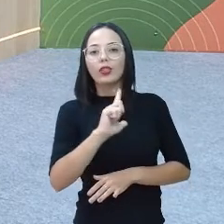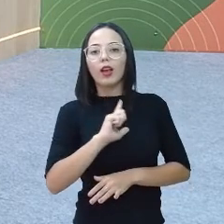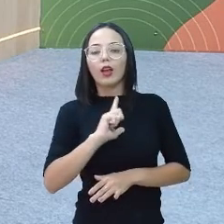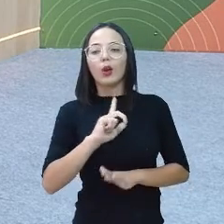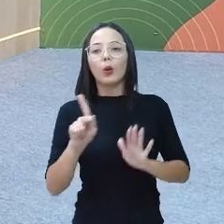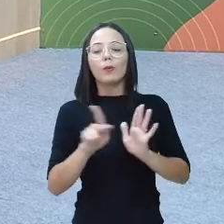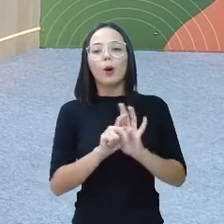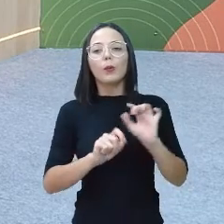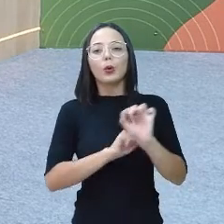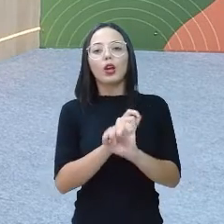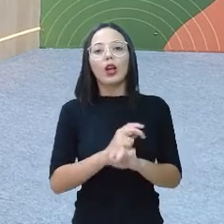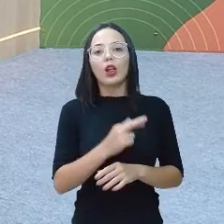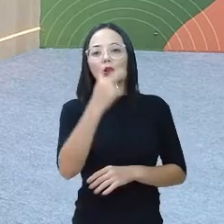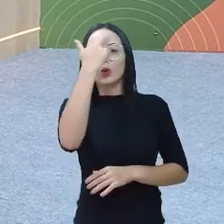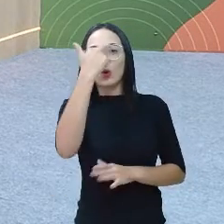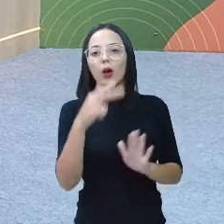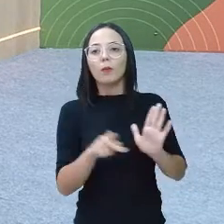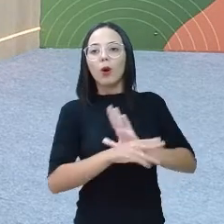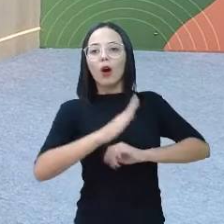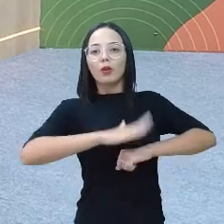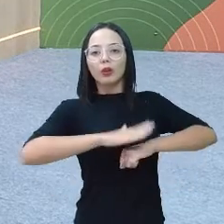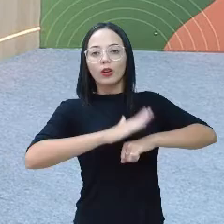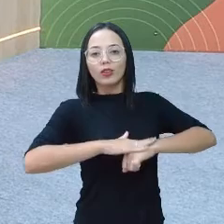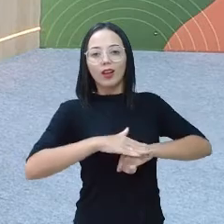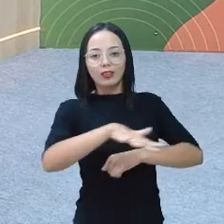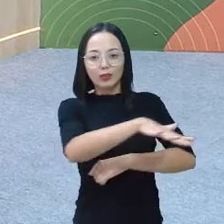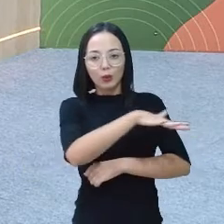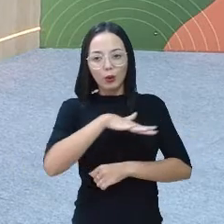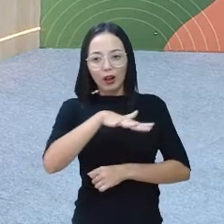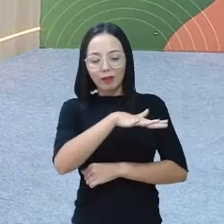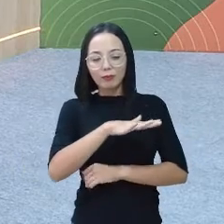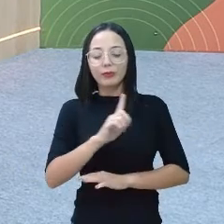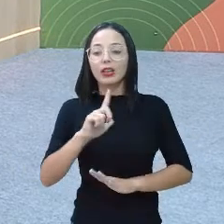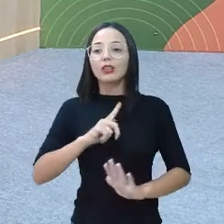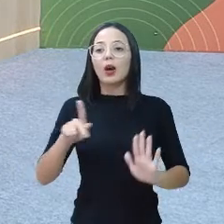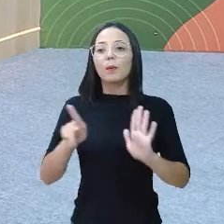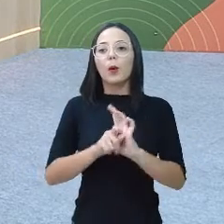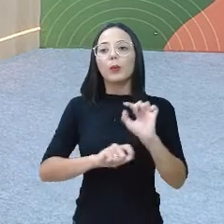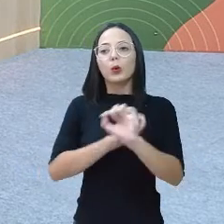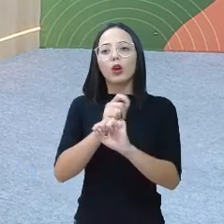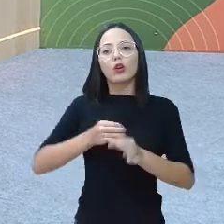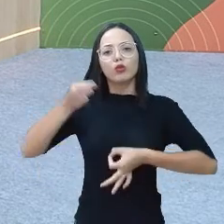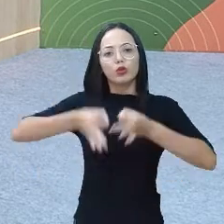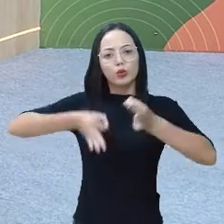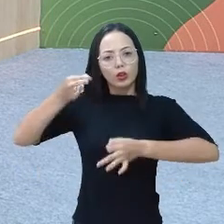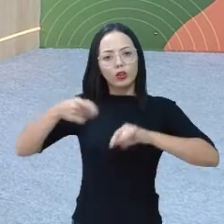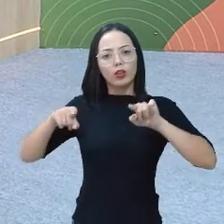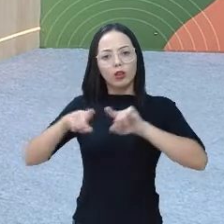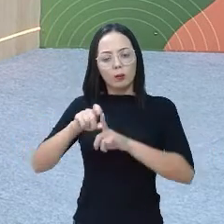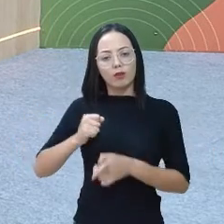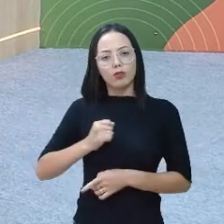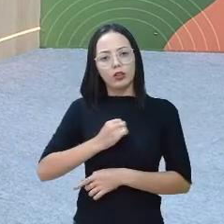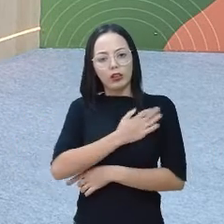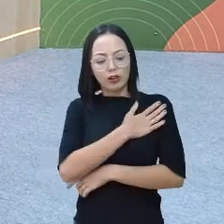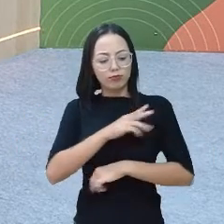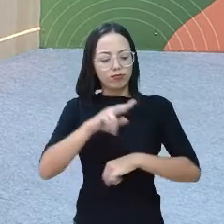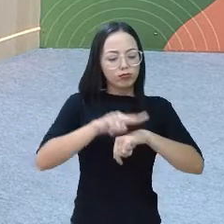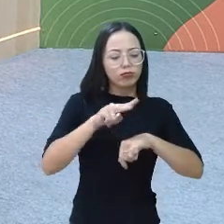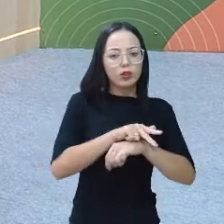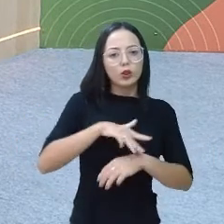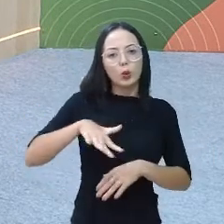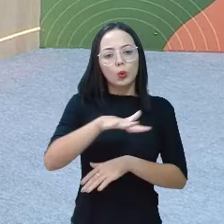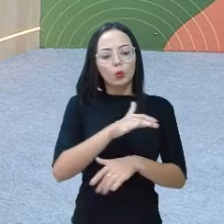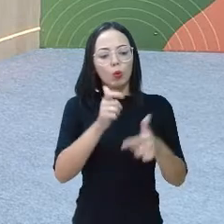ali a posse, né, da terra. Então, esse adelantado ele tinha obrigações jurídicas e militares, proteger o